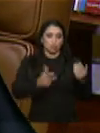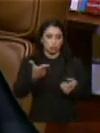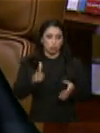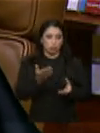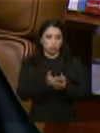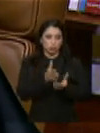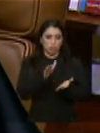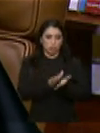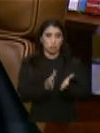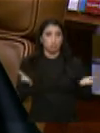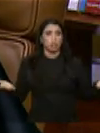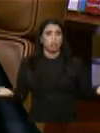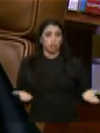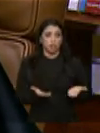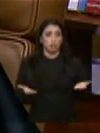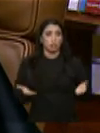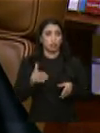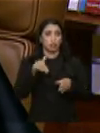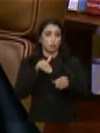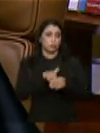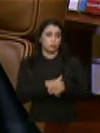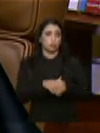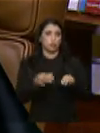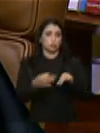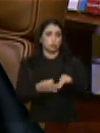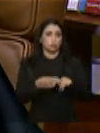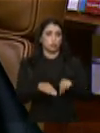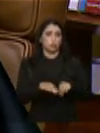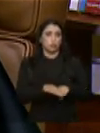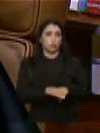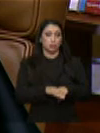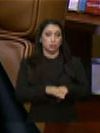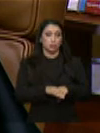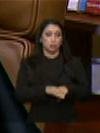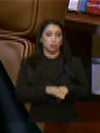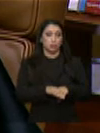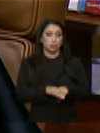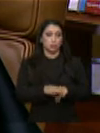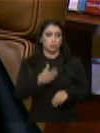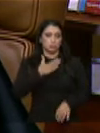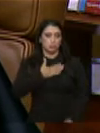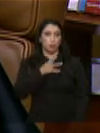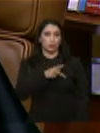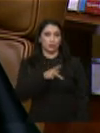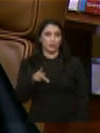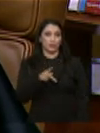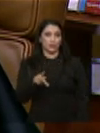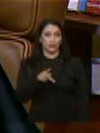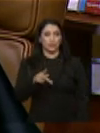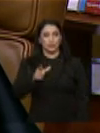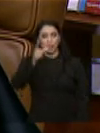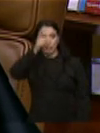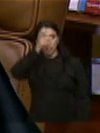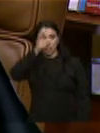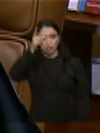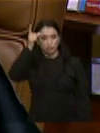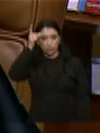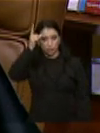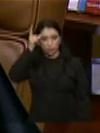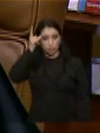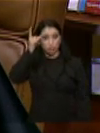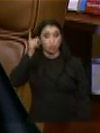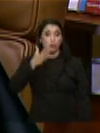agora, após o voto do ministro, meu professor Ricardo Lewandowski, eu gostaria de retificar